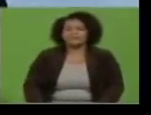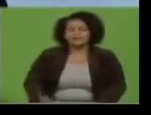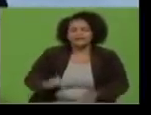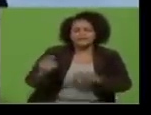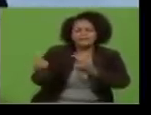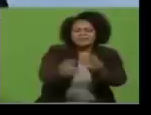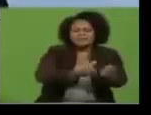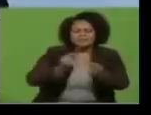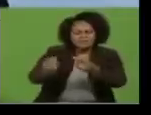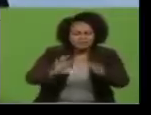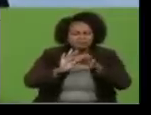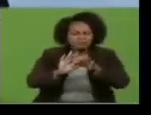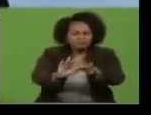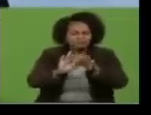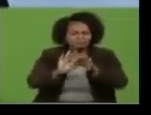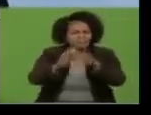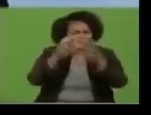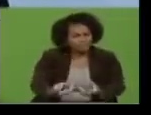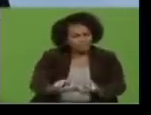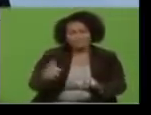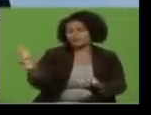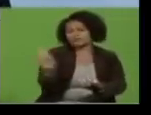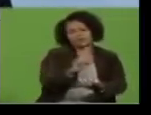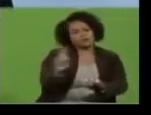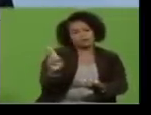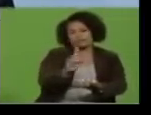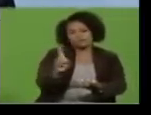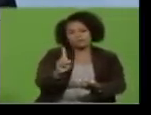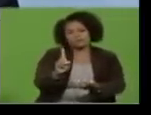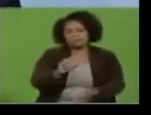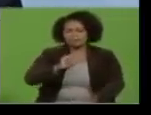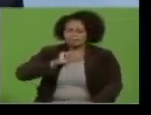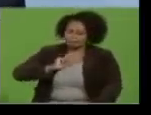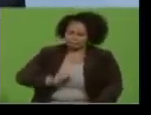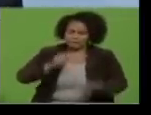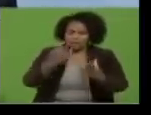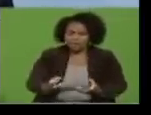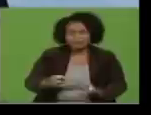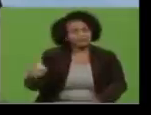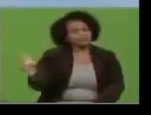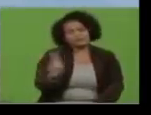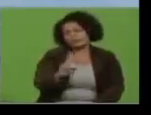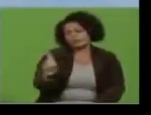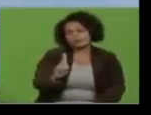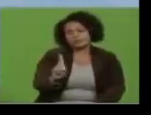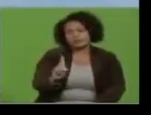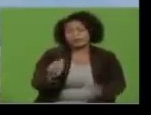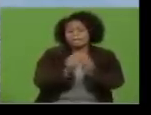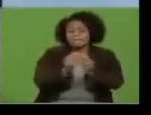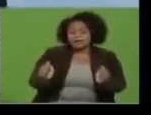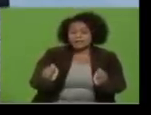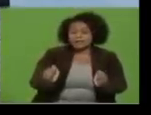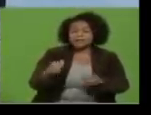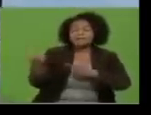coerência ou falta de coragem. Trata-se de humildade, trata-se de respeito